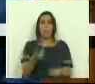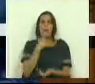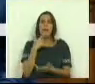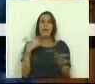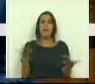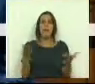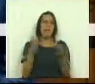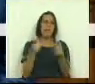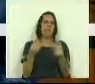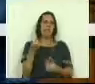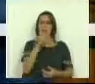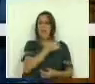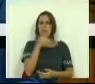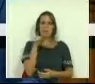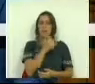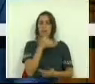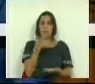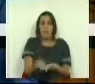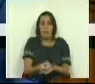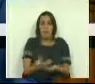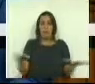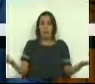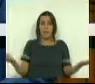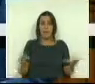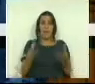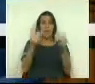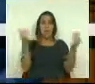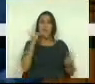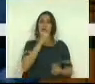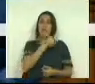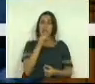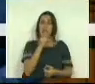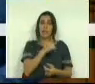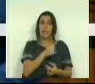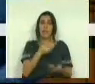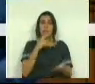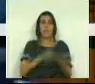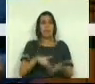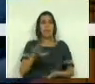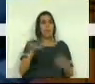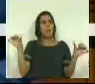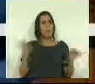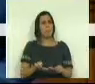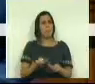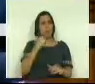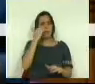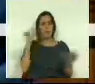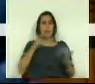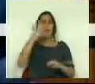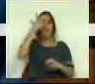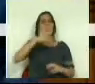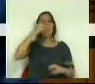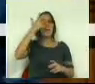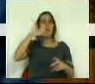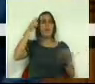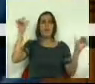Ou seja, tantos sacrifícios, afinal, para nada. Tantos sacrifícios e, afinal, a situação está pior. Agrava-se de dia